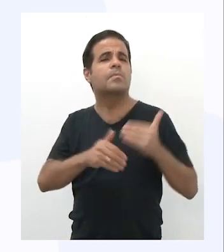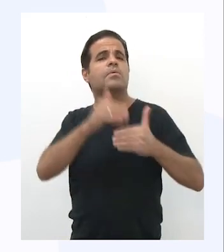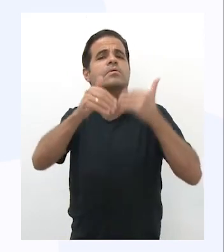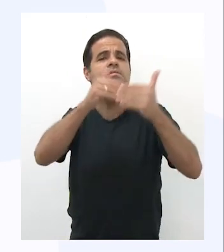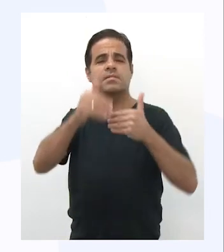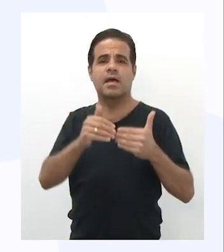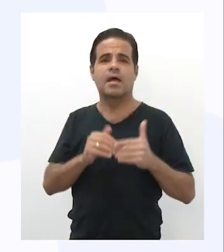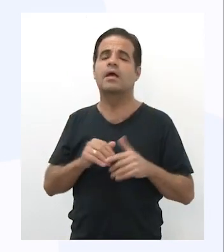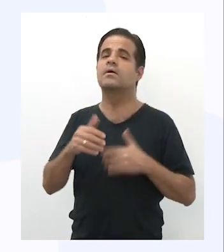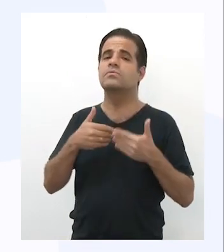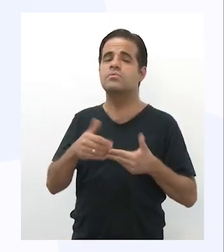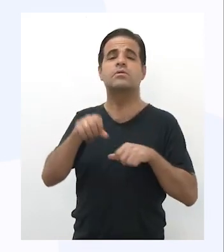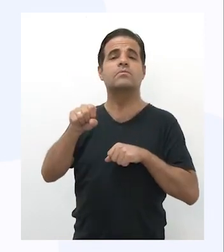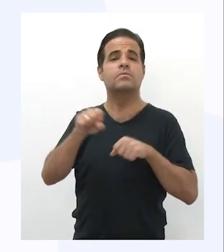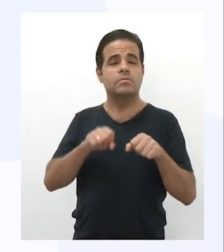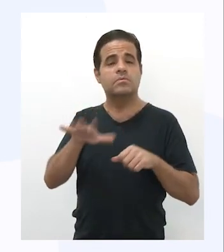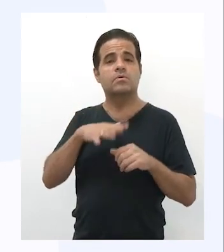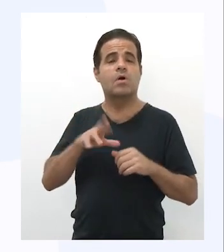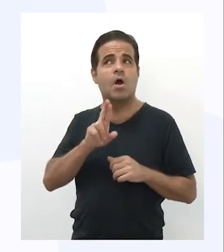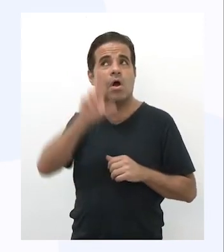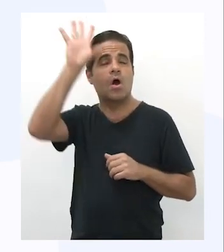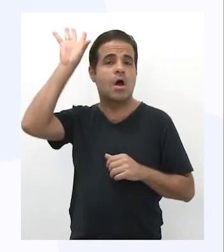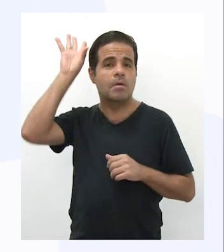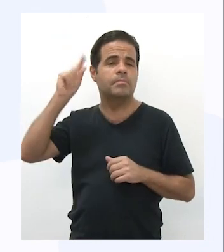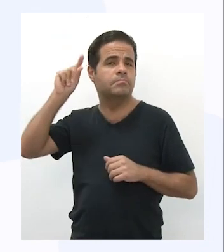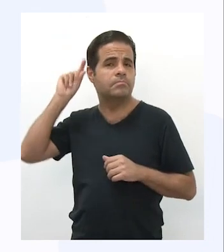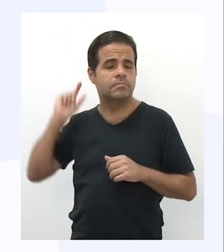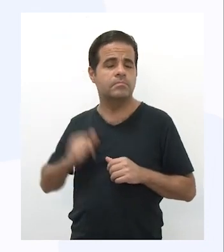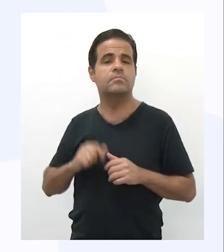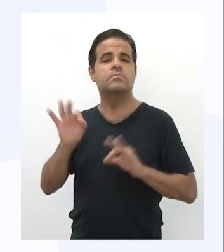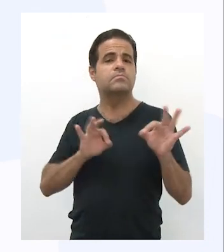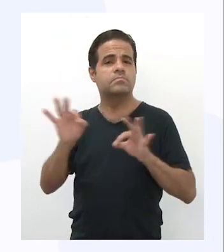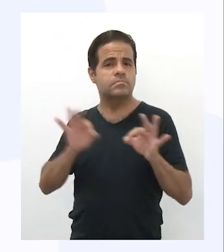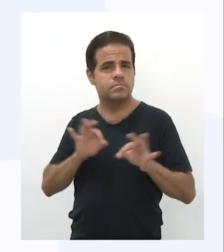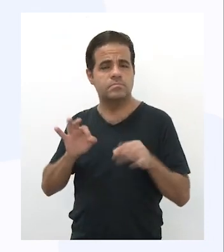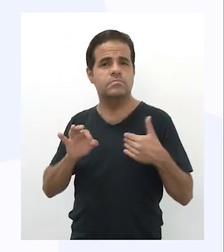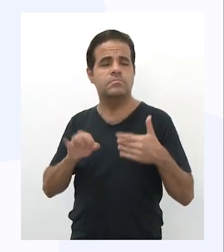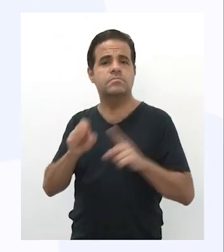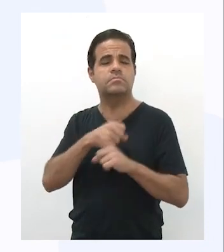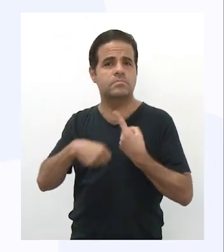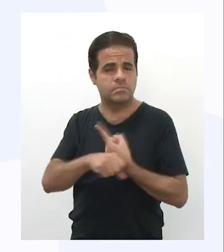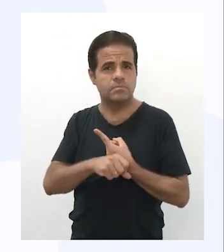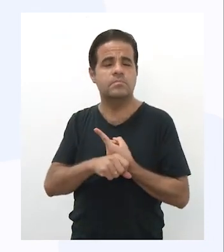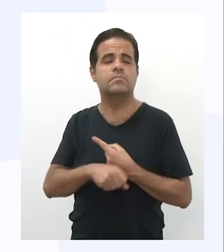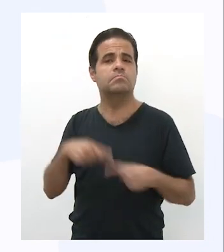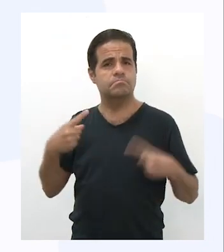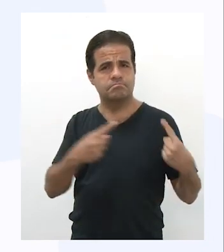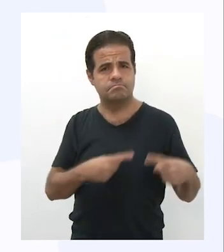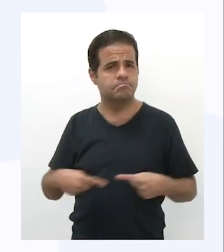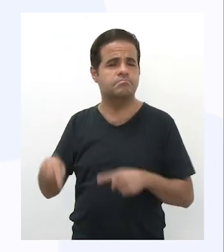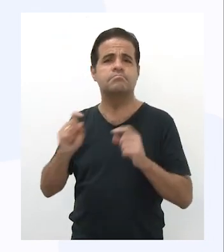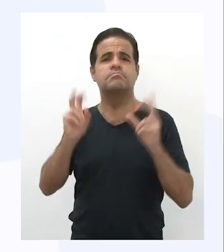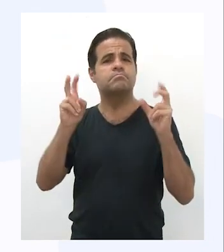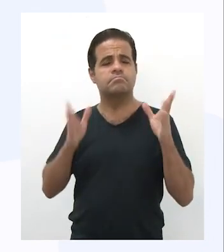de formação da Roma Antiga e suas configurações sociais e políticas